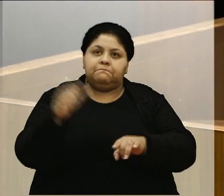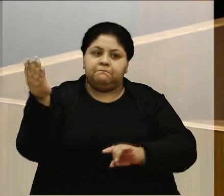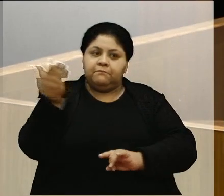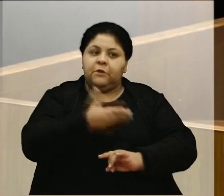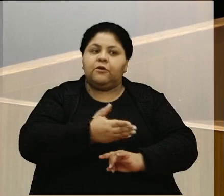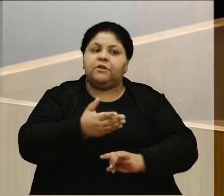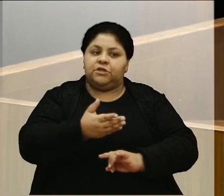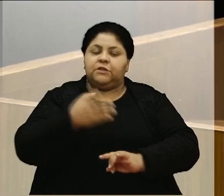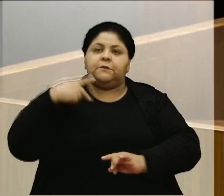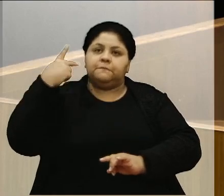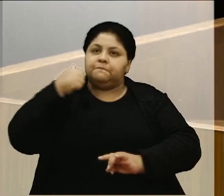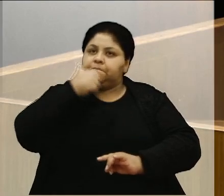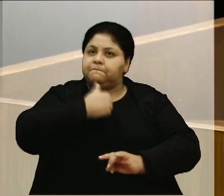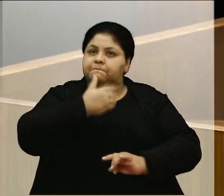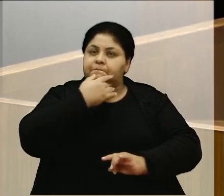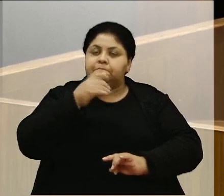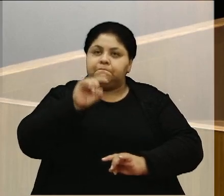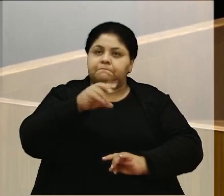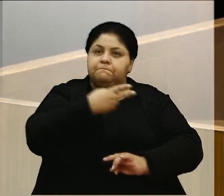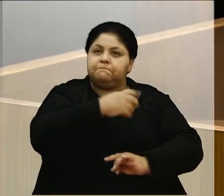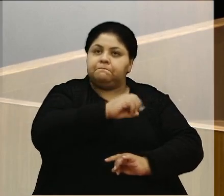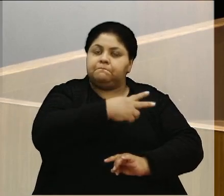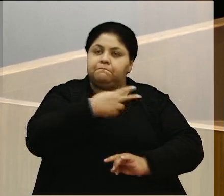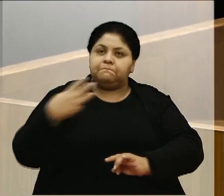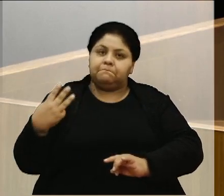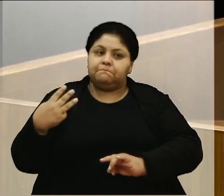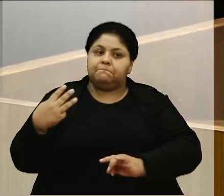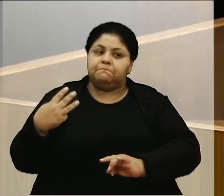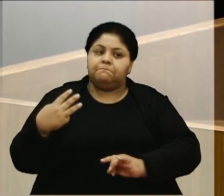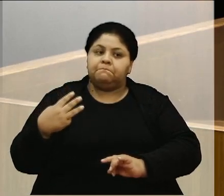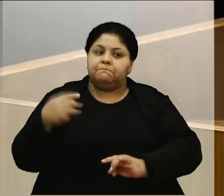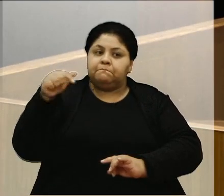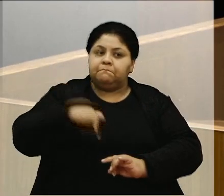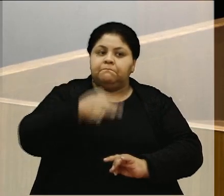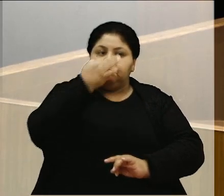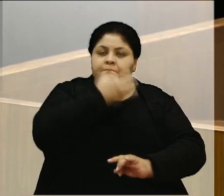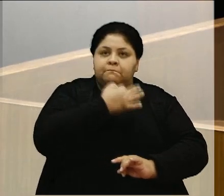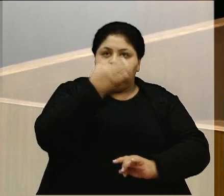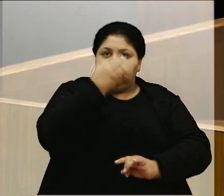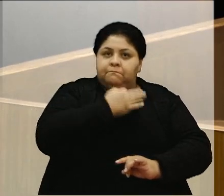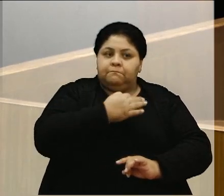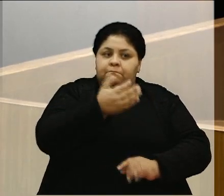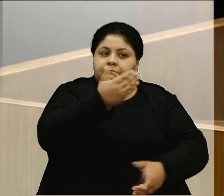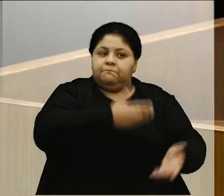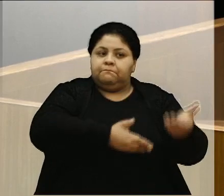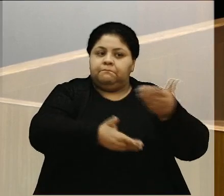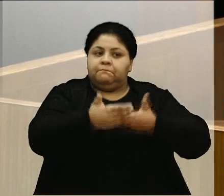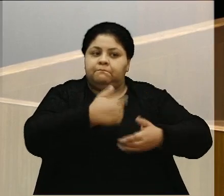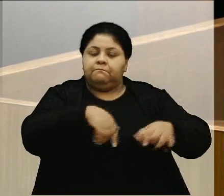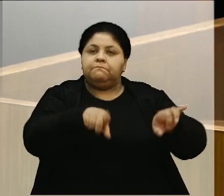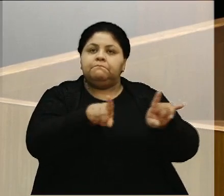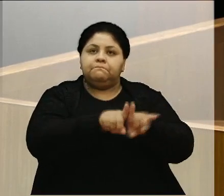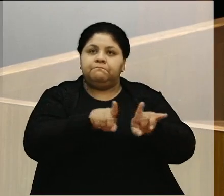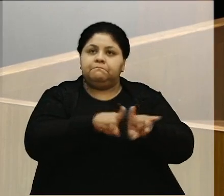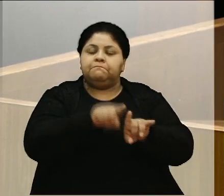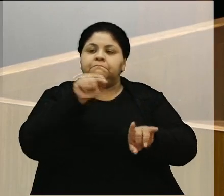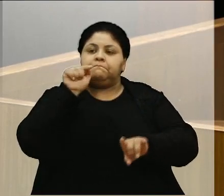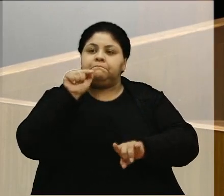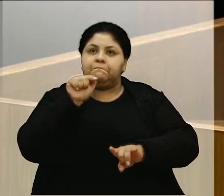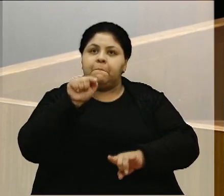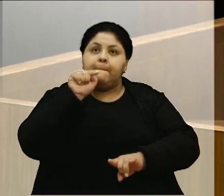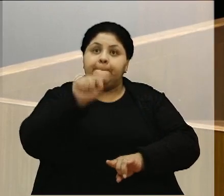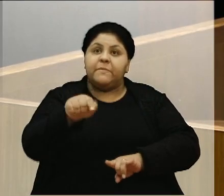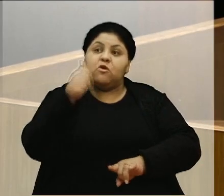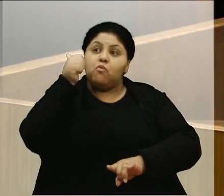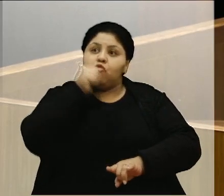prezadas, somente em 2023, aqui em Caxias do Sul, o CRM atendeu 1.015 mulheres em situação de violência